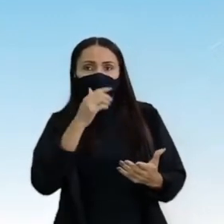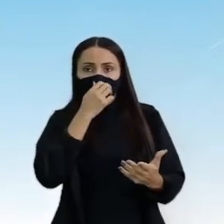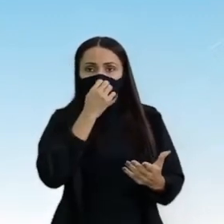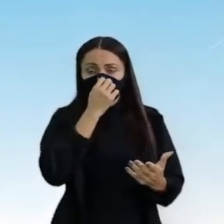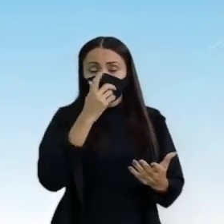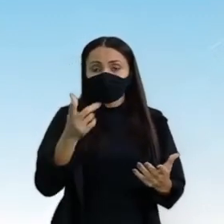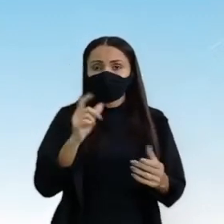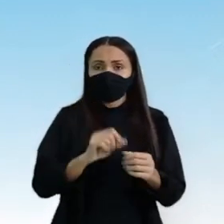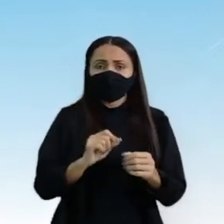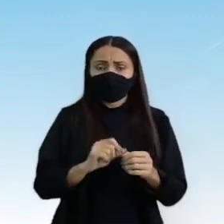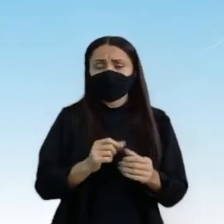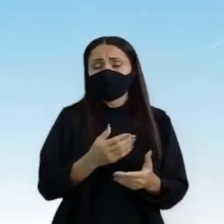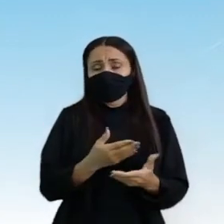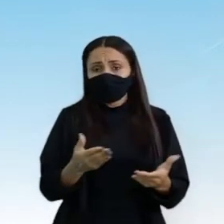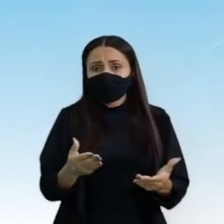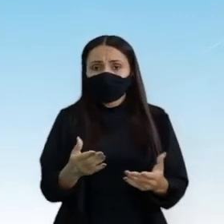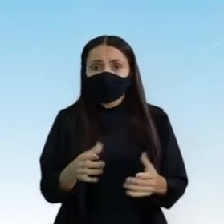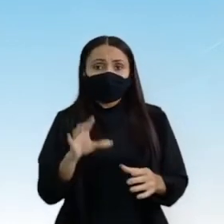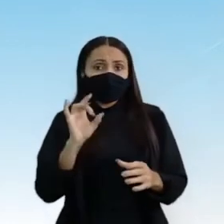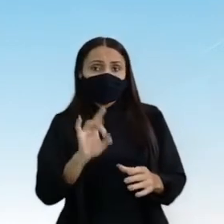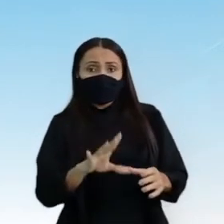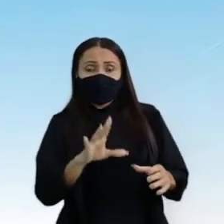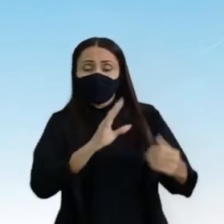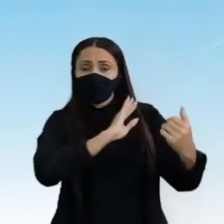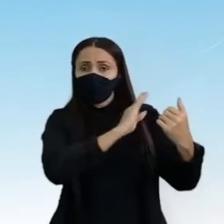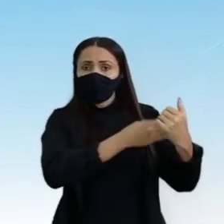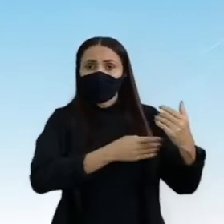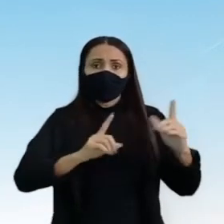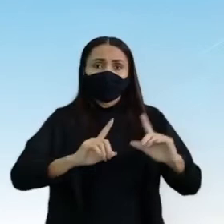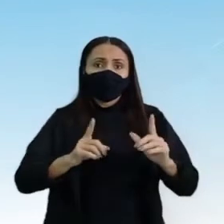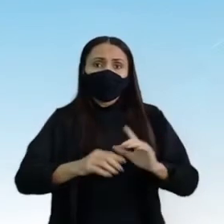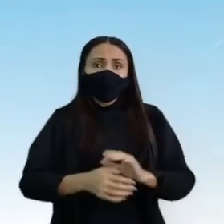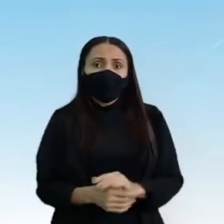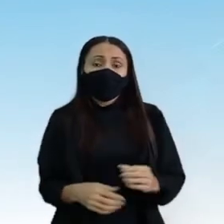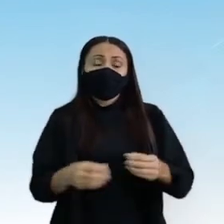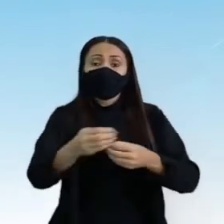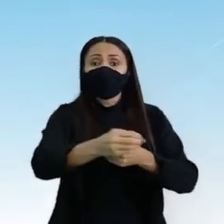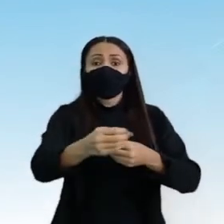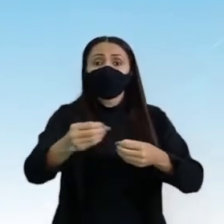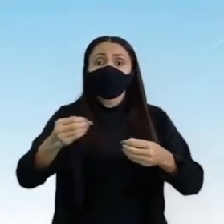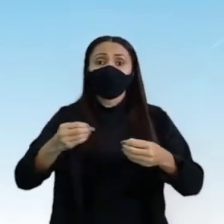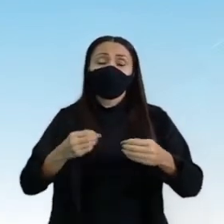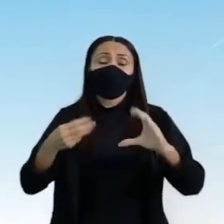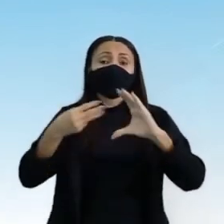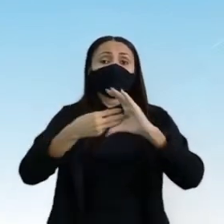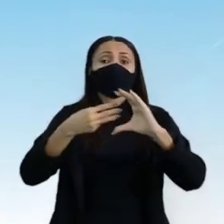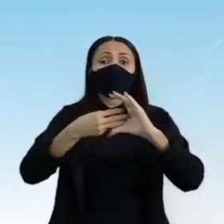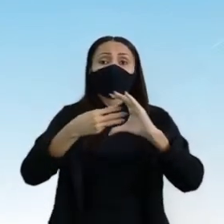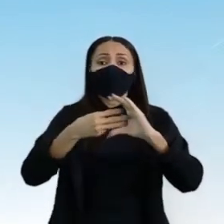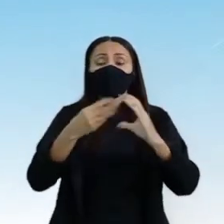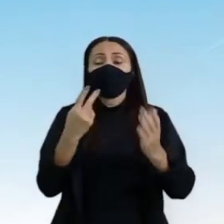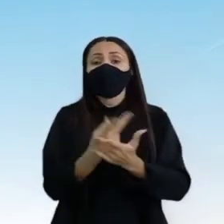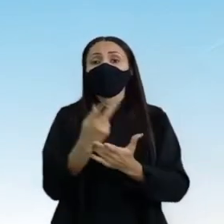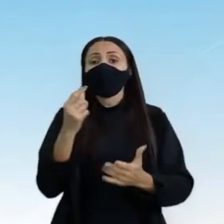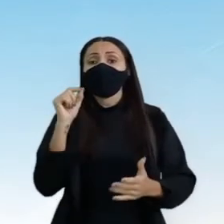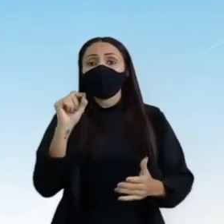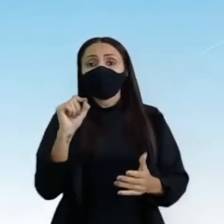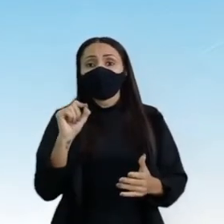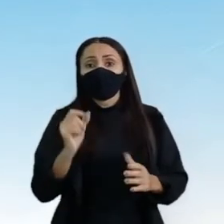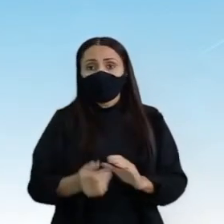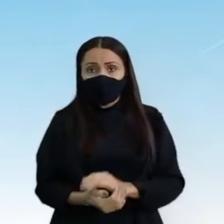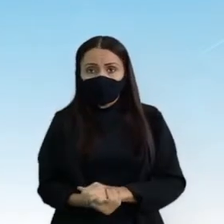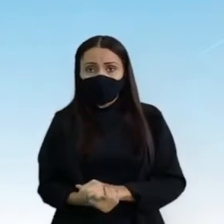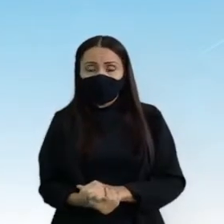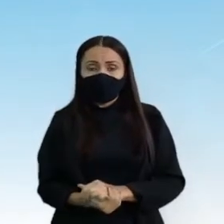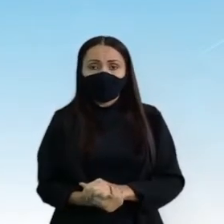gente está fazendo atividade. Mas não é só por aí. A nível celular, o que é que acontece a nível celular? Quando eu estou fazendo